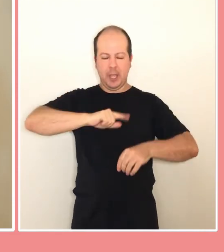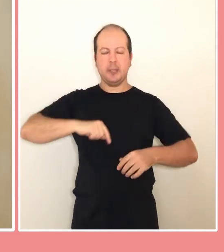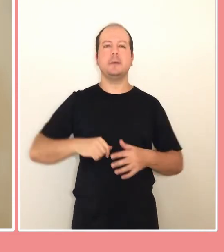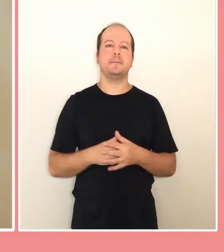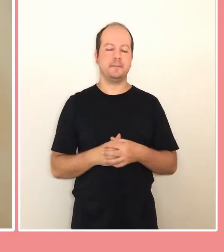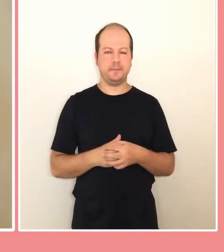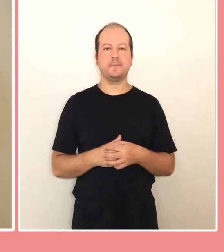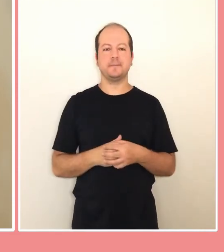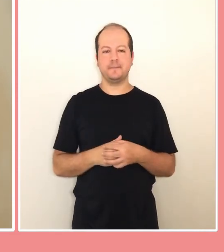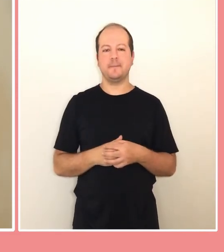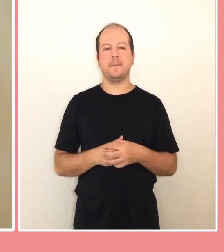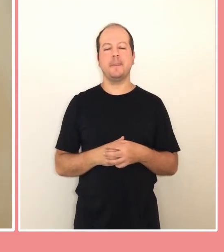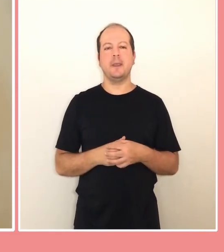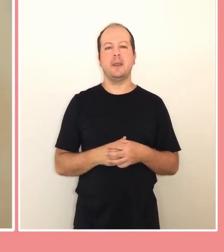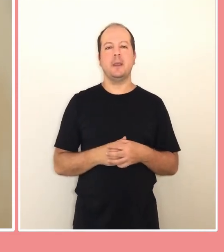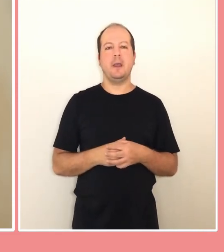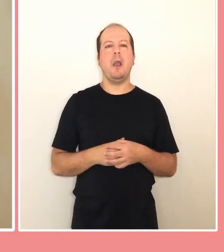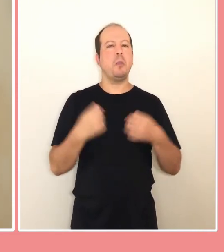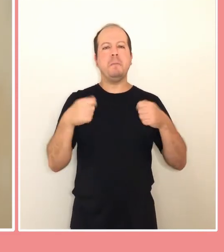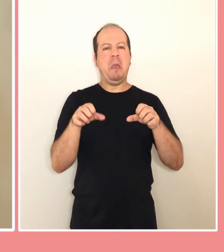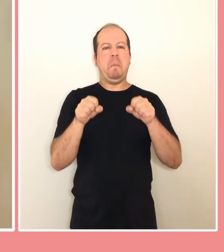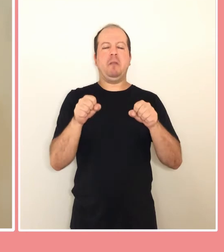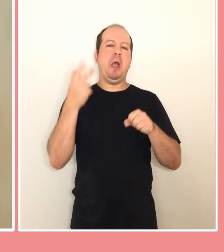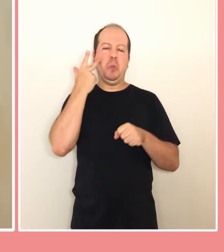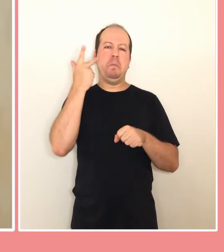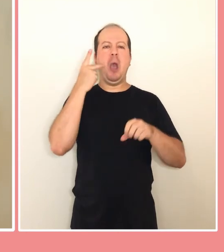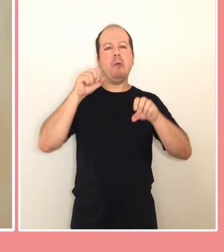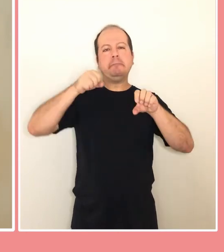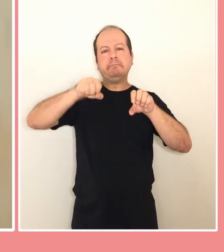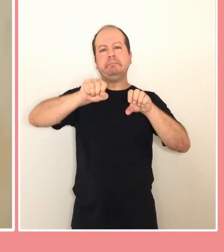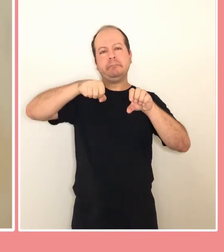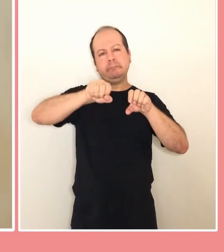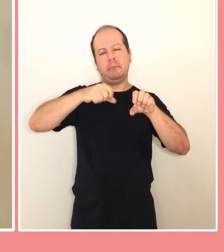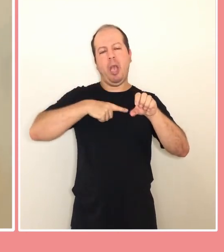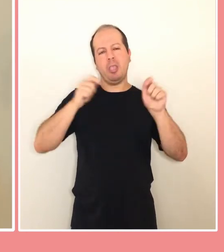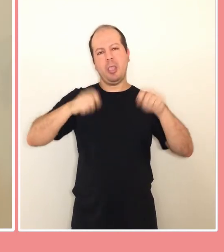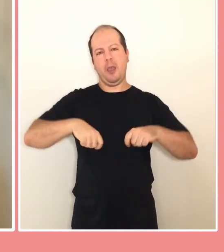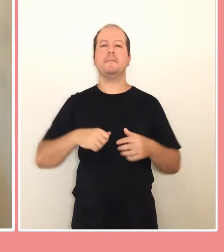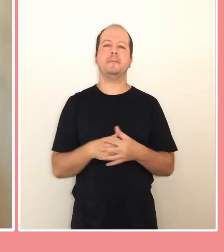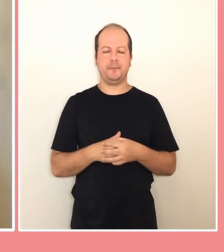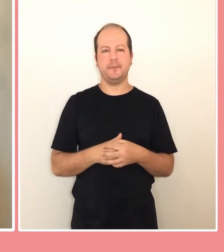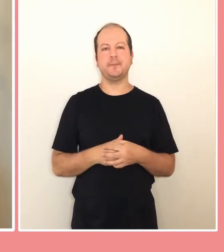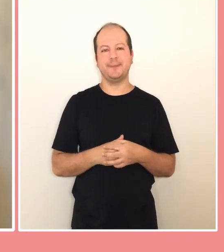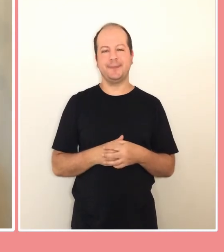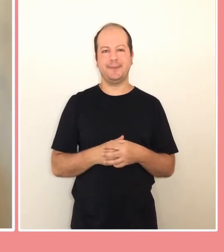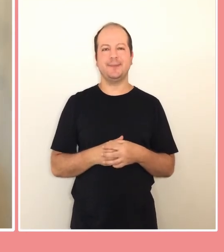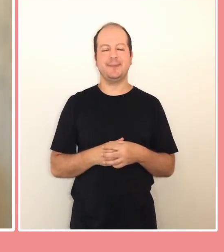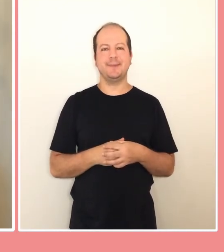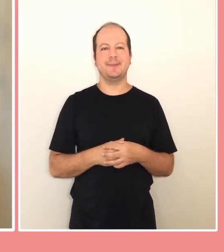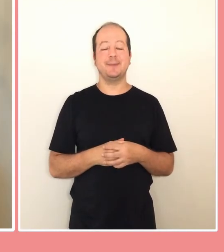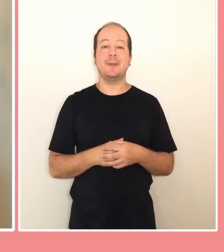plástica, na rosca. Então não precisa ser muito apertado, né? A hora que ficar firme já tá bom. E a